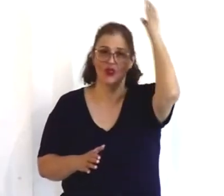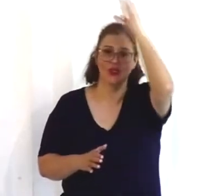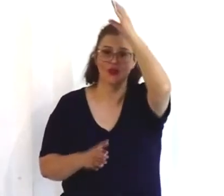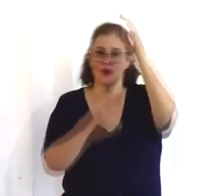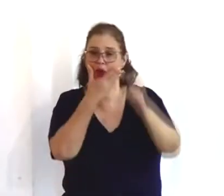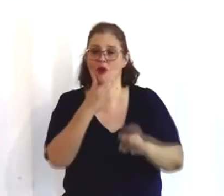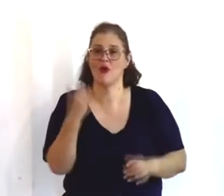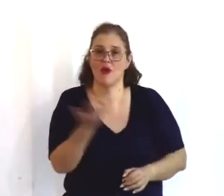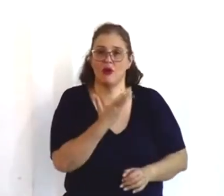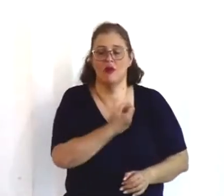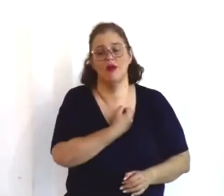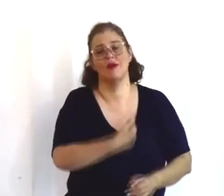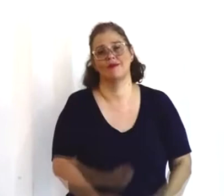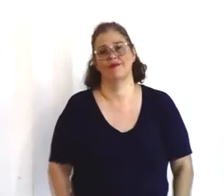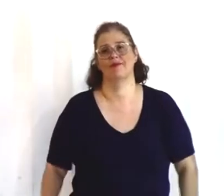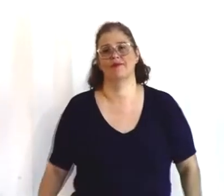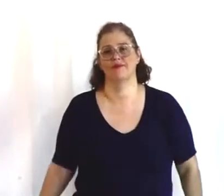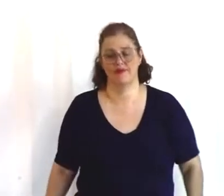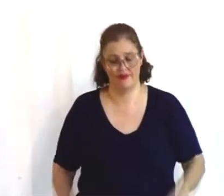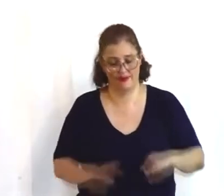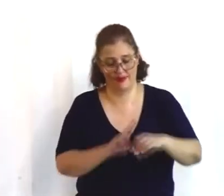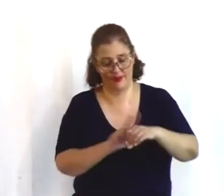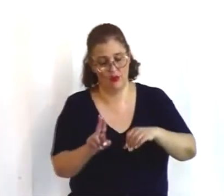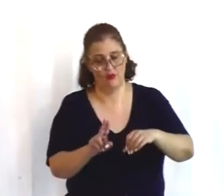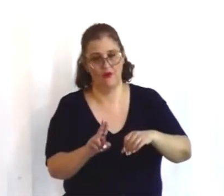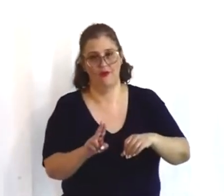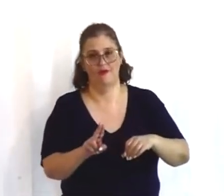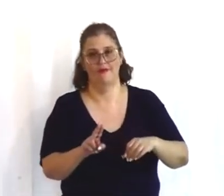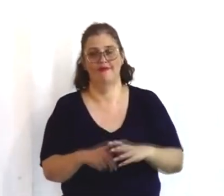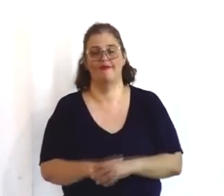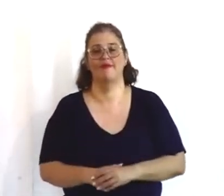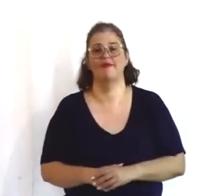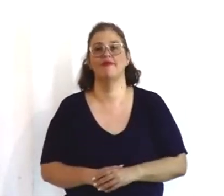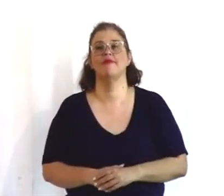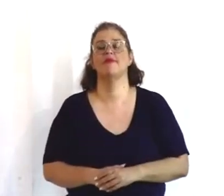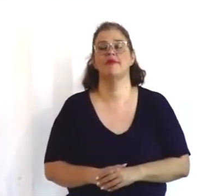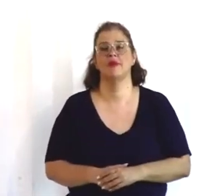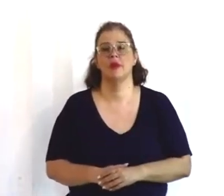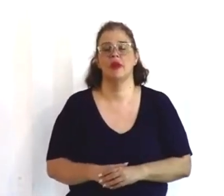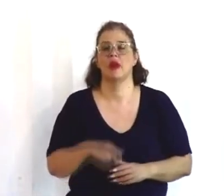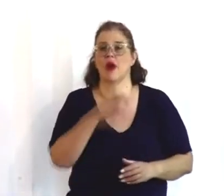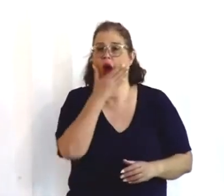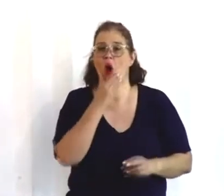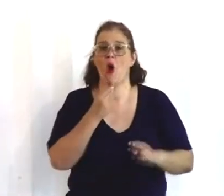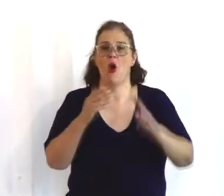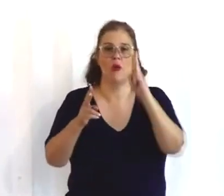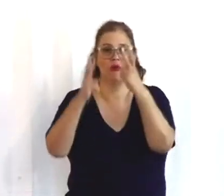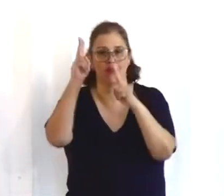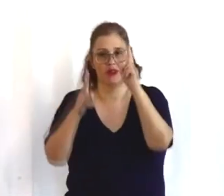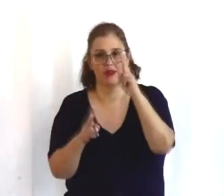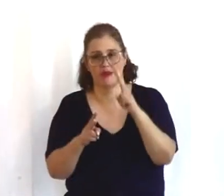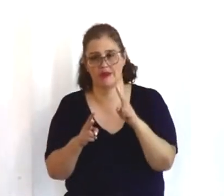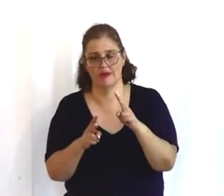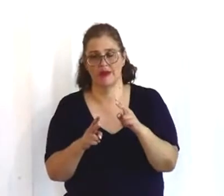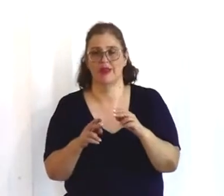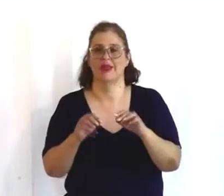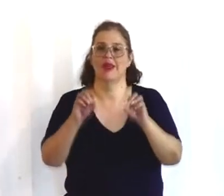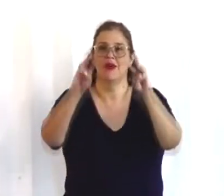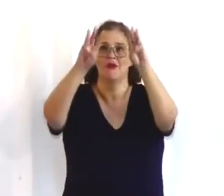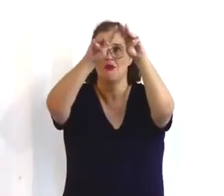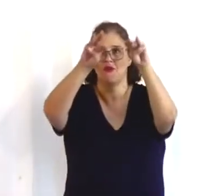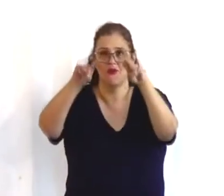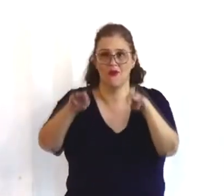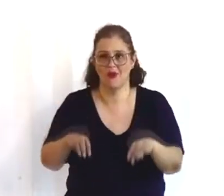Salvador. Ao vencedor, dar-lhe-ei do maná escondido, bem como lhe darei uma pedrinha branca. Vocês